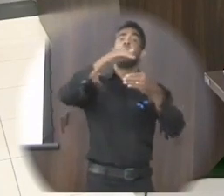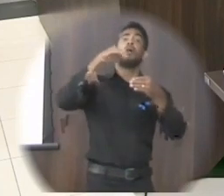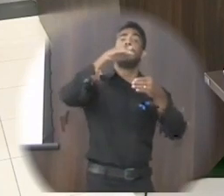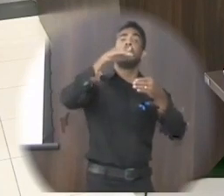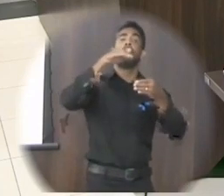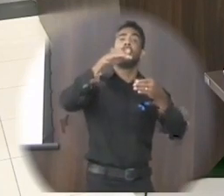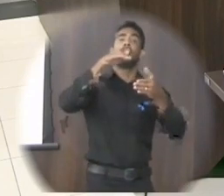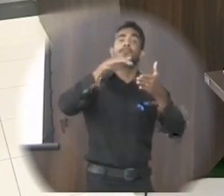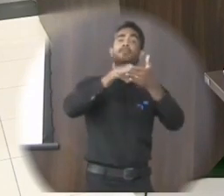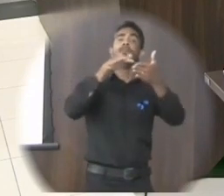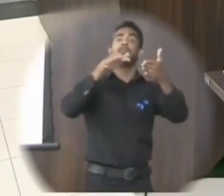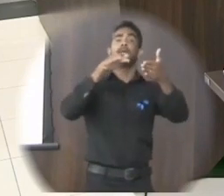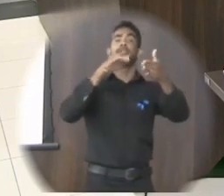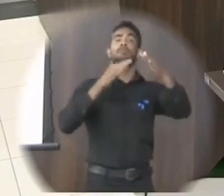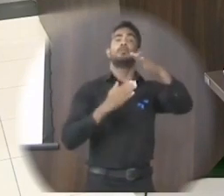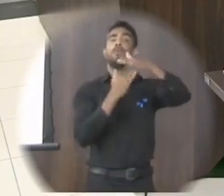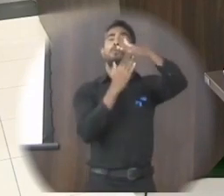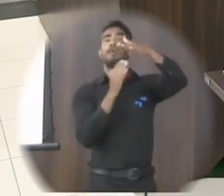ninguém aposenta mais.